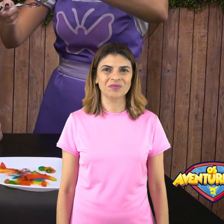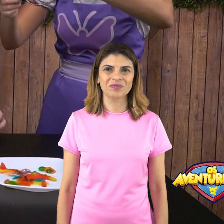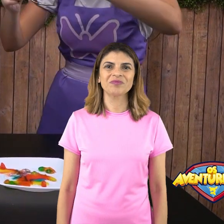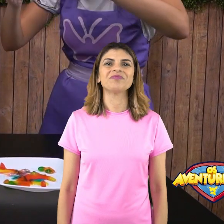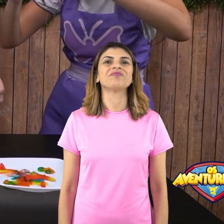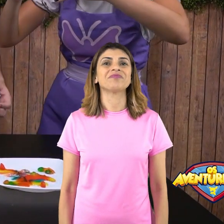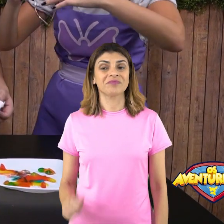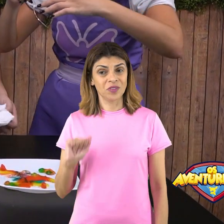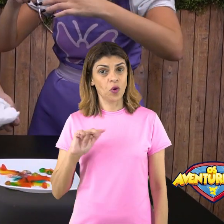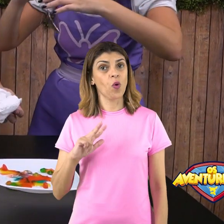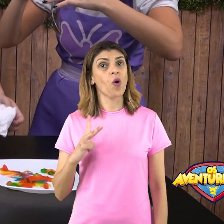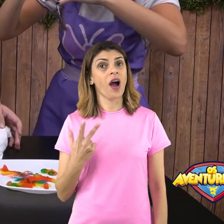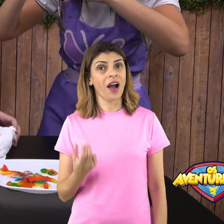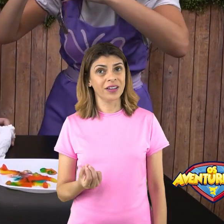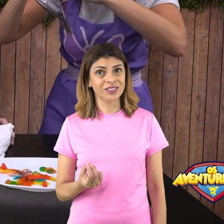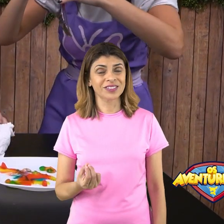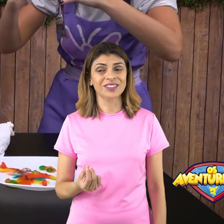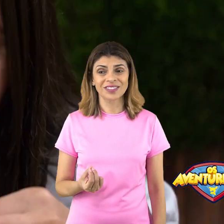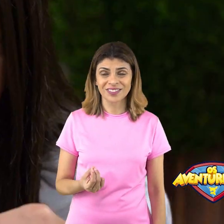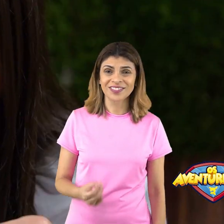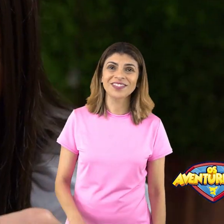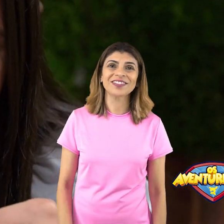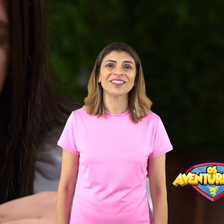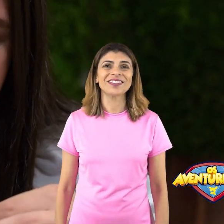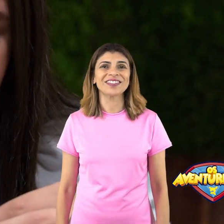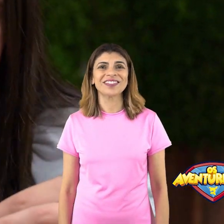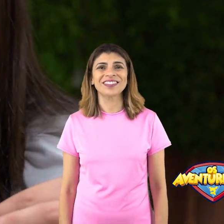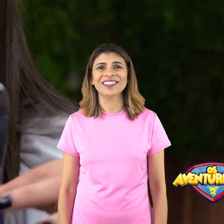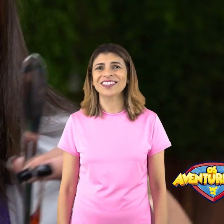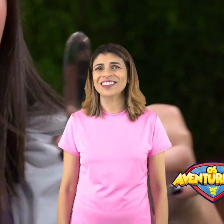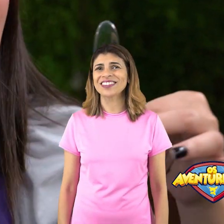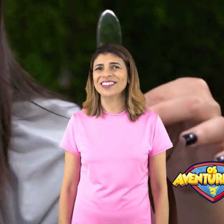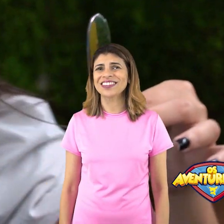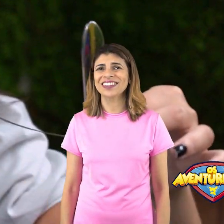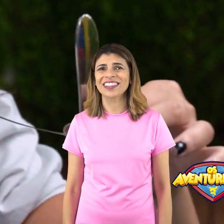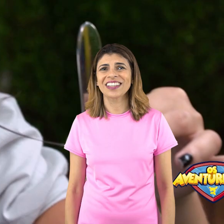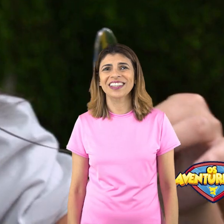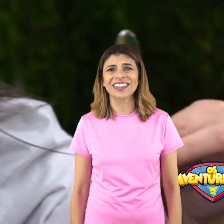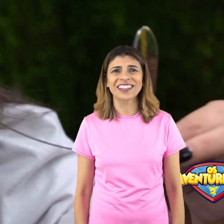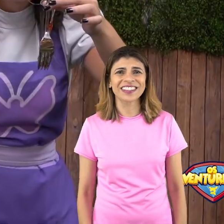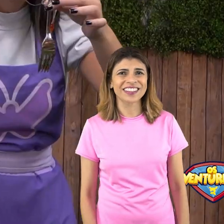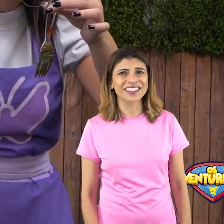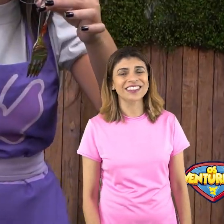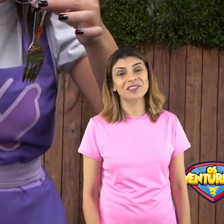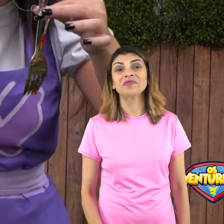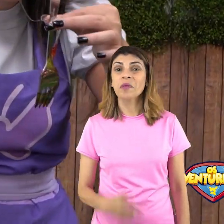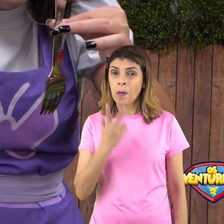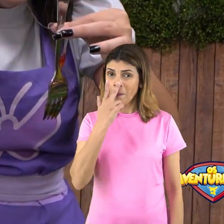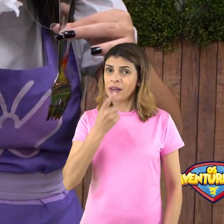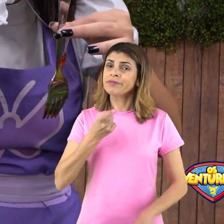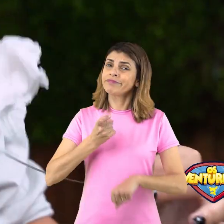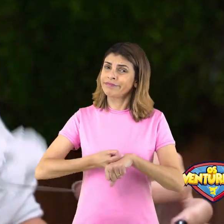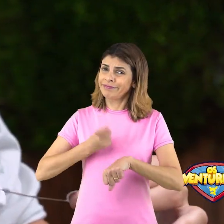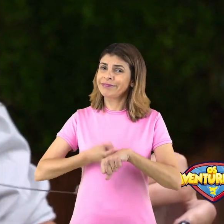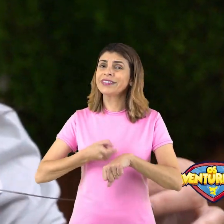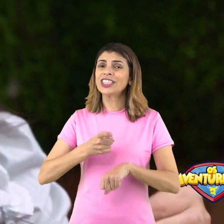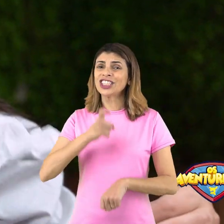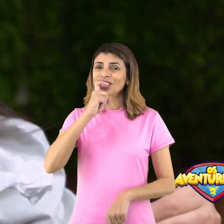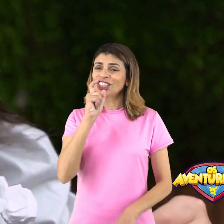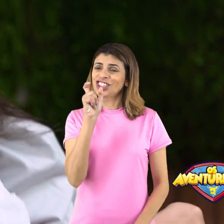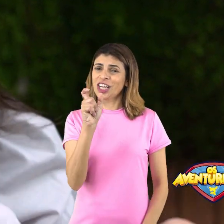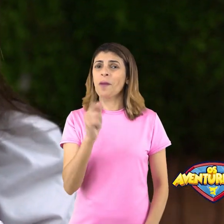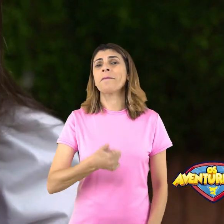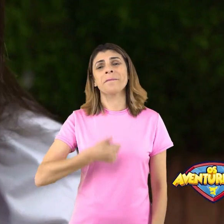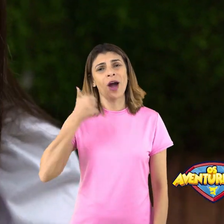Acho. Tem guaraná porque você quiser. Cara, olha isso, olha isso. Acho que congelada é melhor.